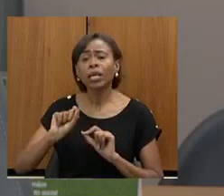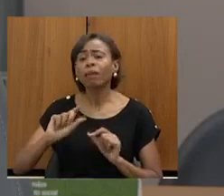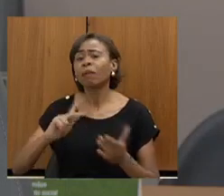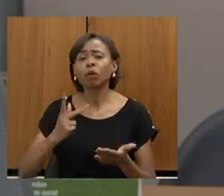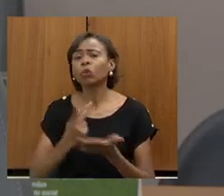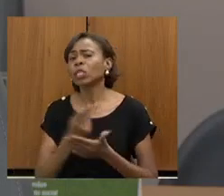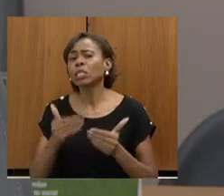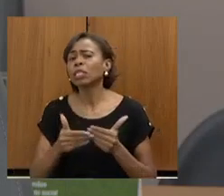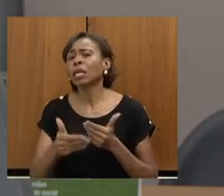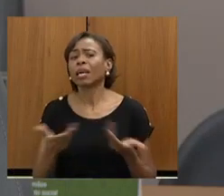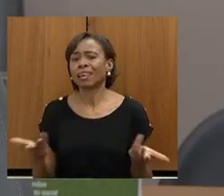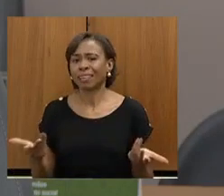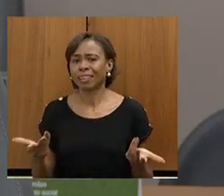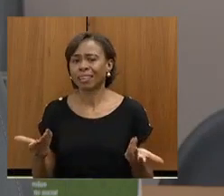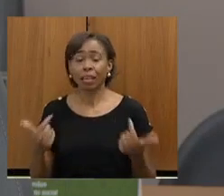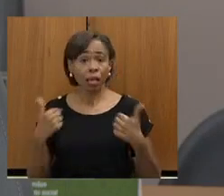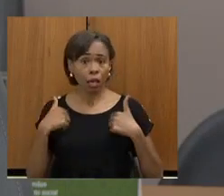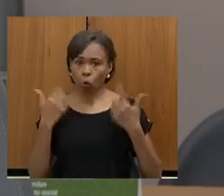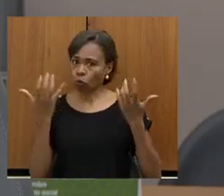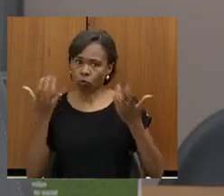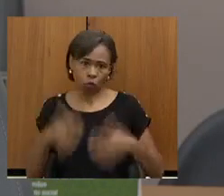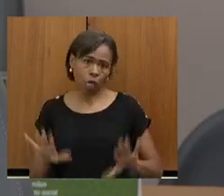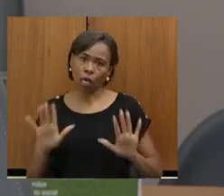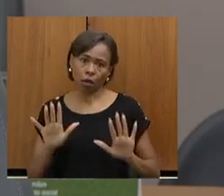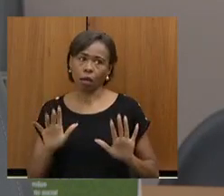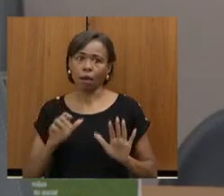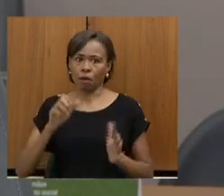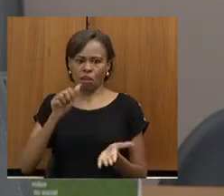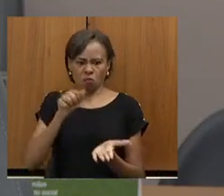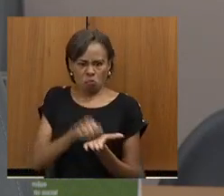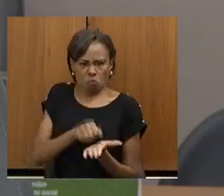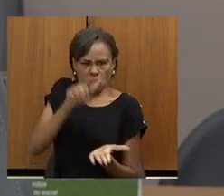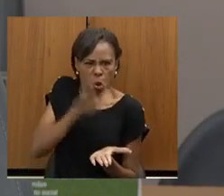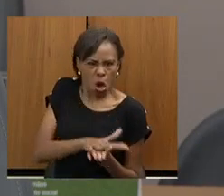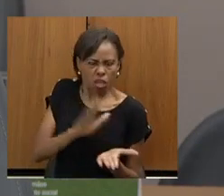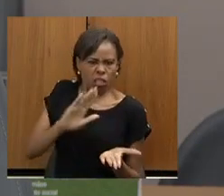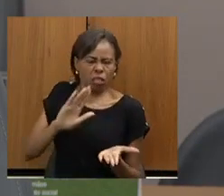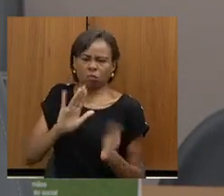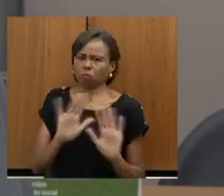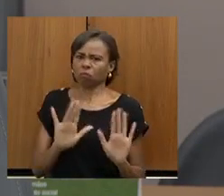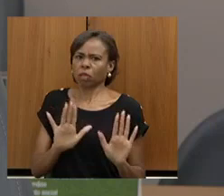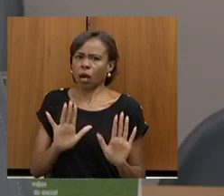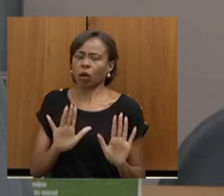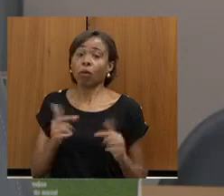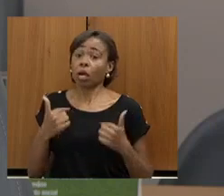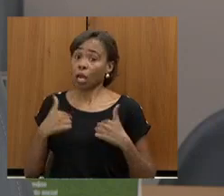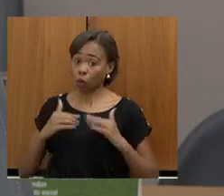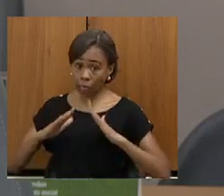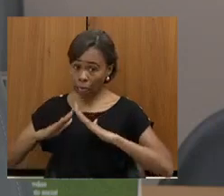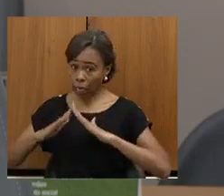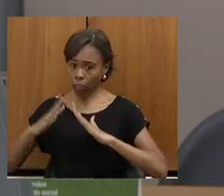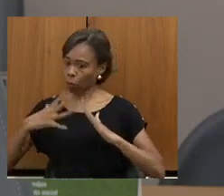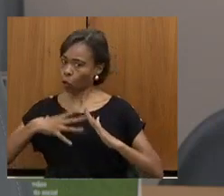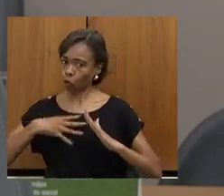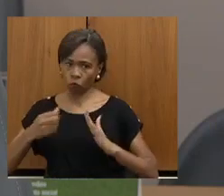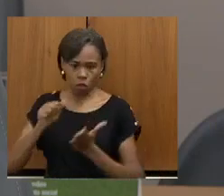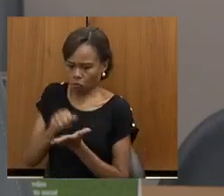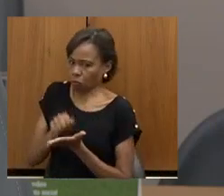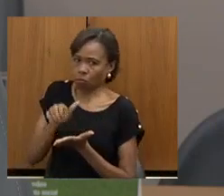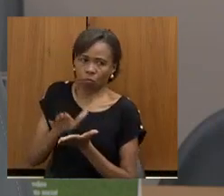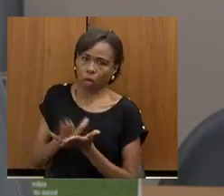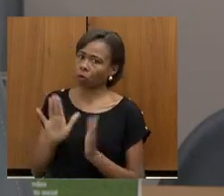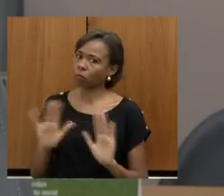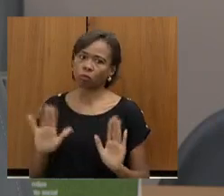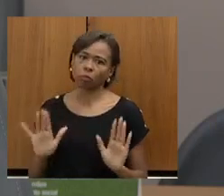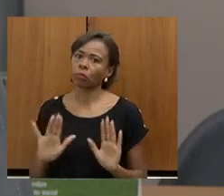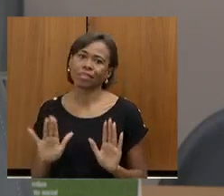Não quero, de forma alguma, vingança, de forma alguma. Eu não trato lá em casa os meus filhos assim quando eles têm qualquer